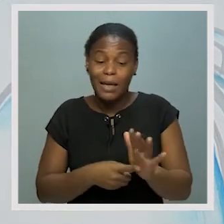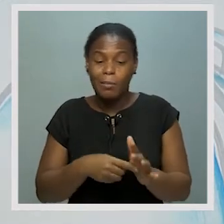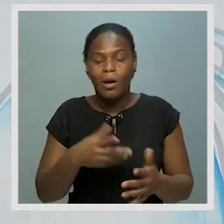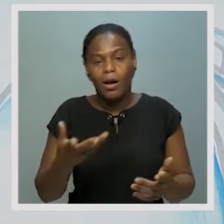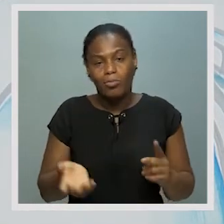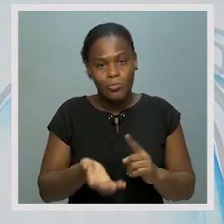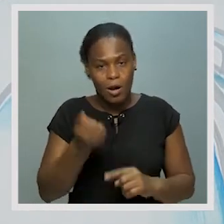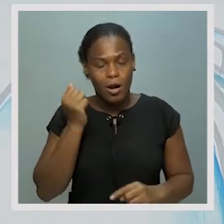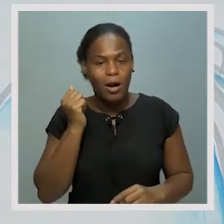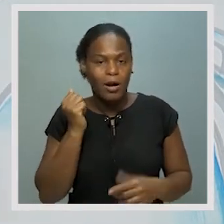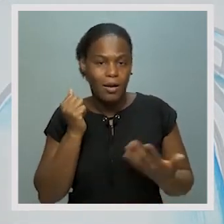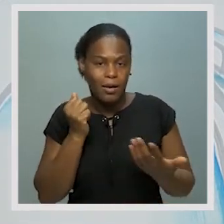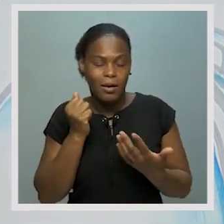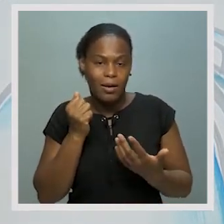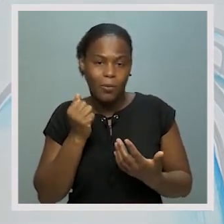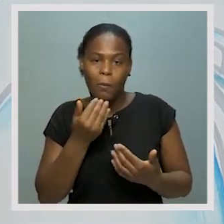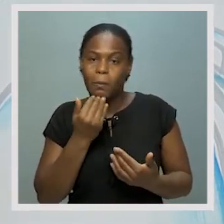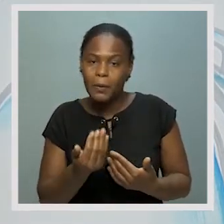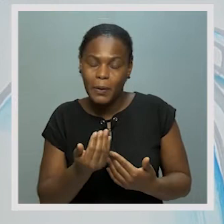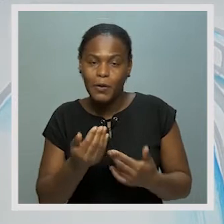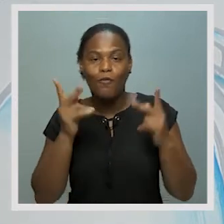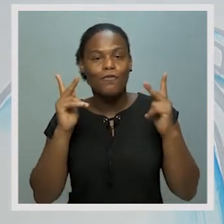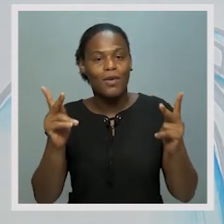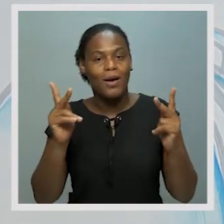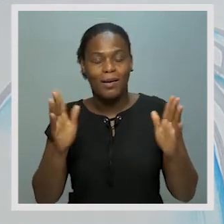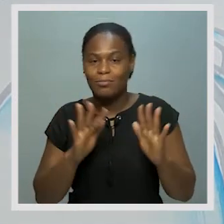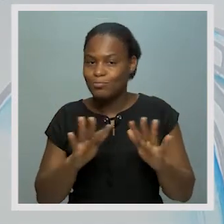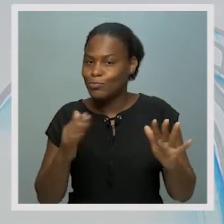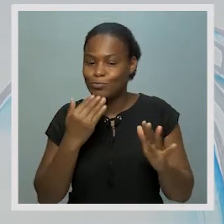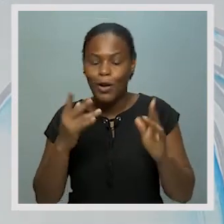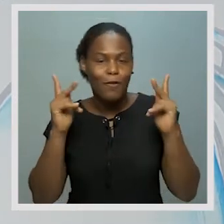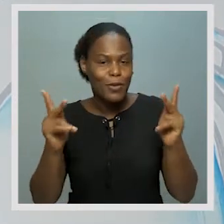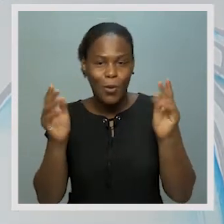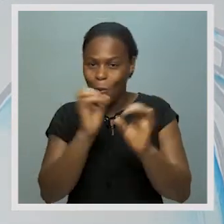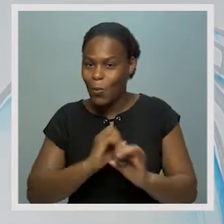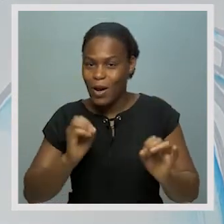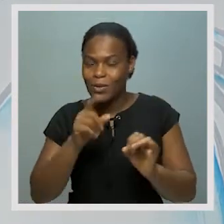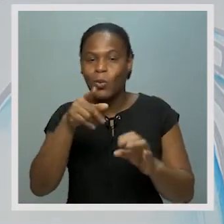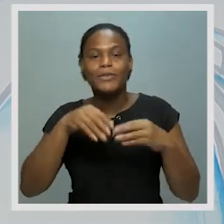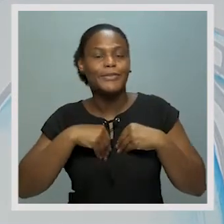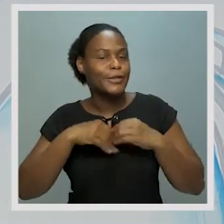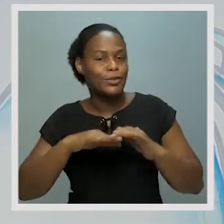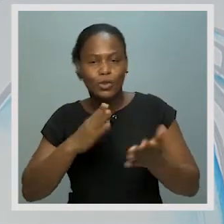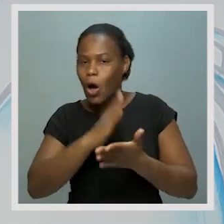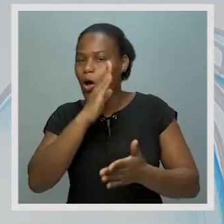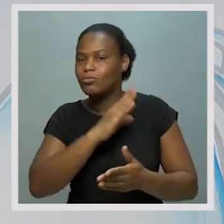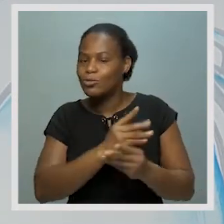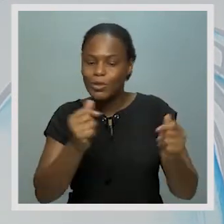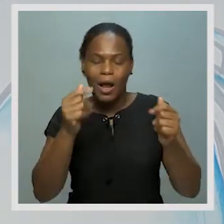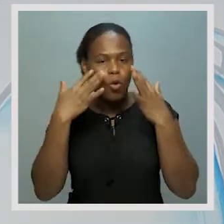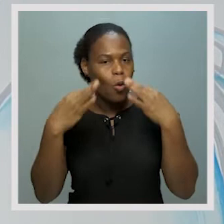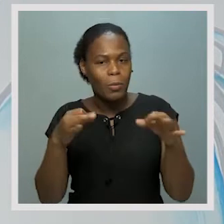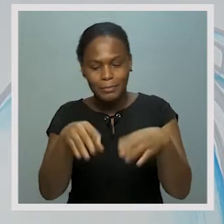portanto, conquistar uma demanda vitoriosa. Portanto, ali não há demanda vitoriosa. Aceita-se o resultado